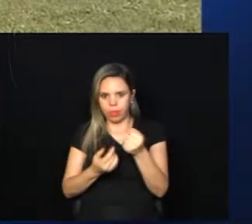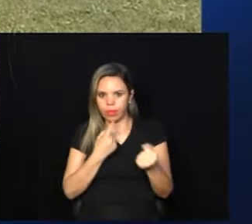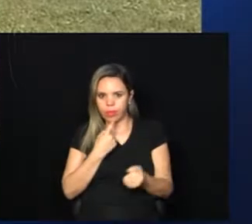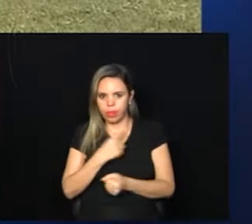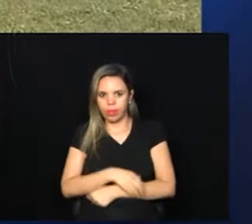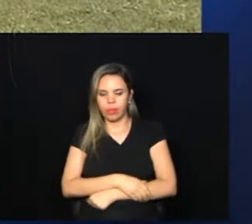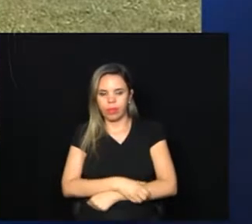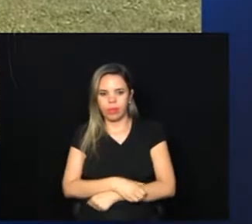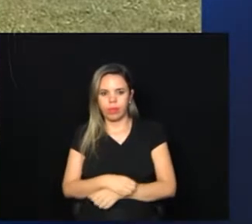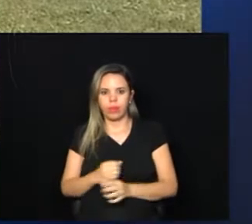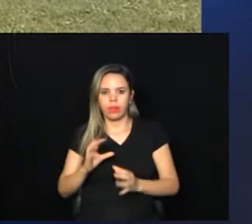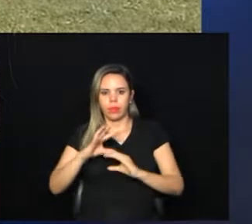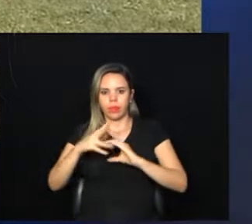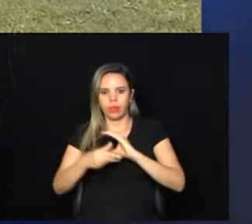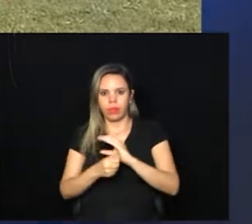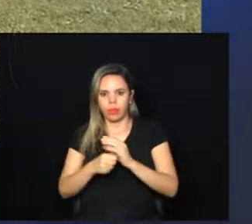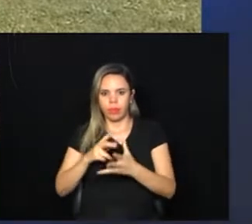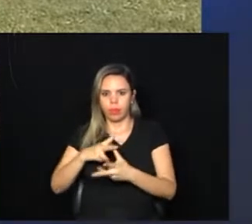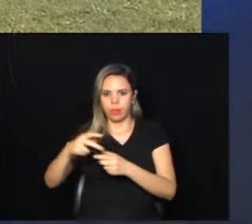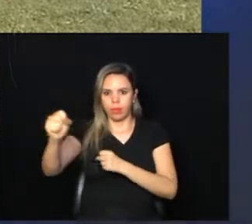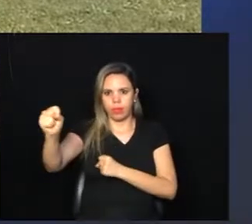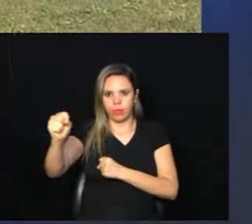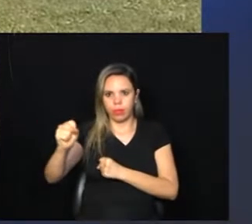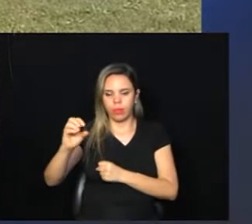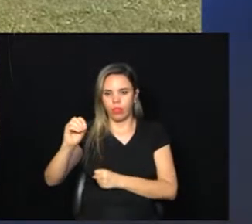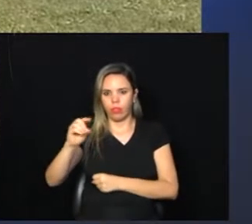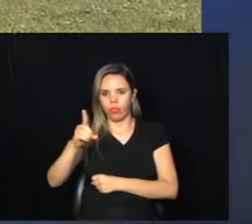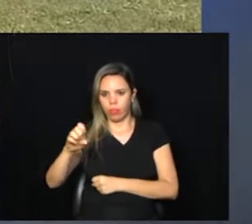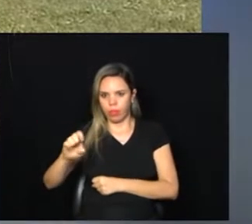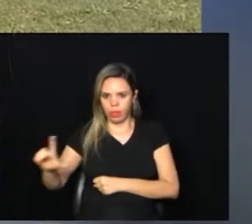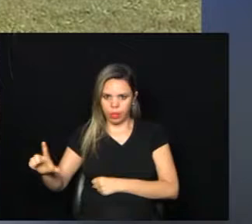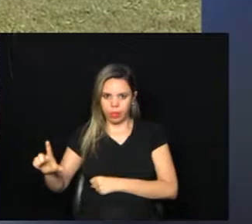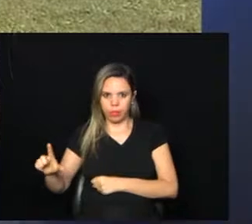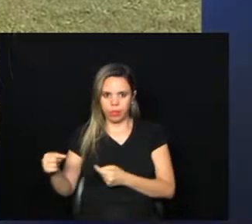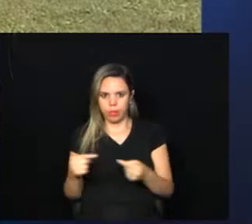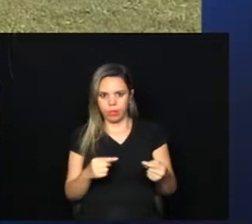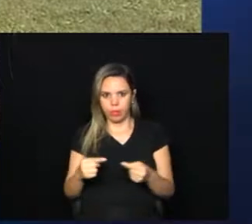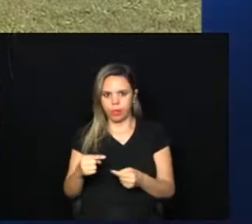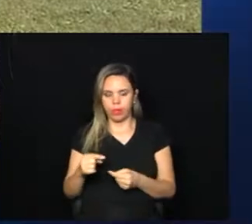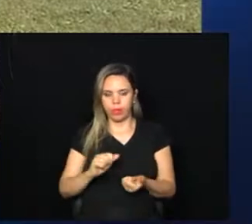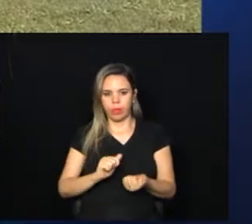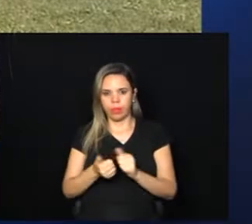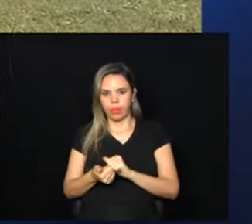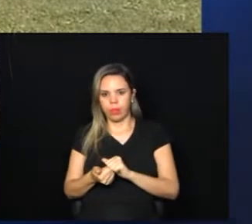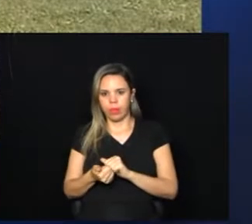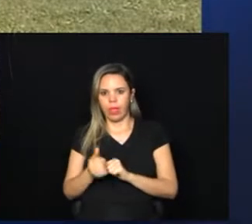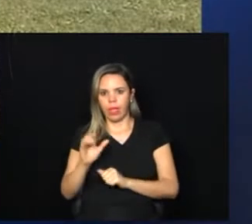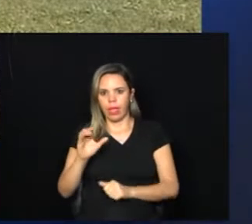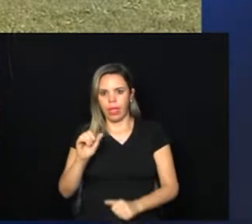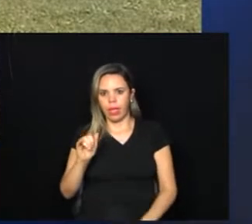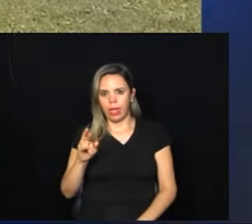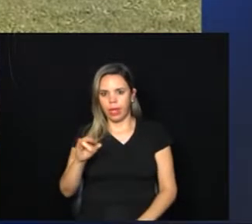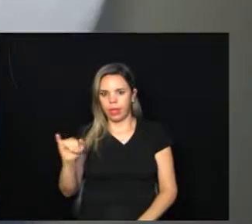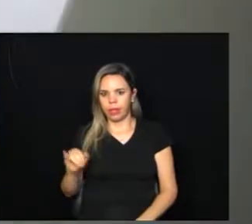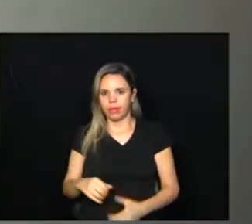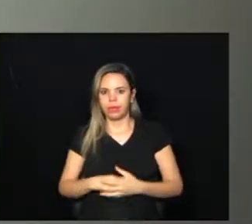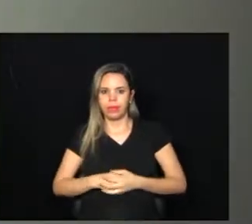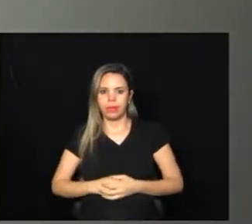Campinas, Copa dos Campeões, entre Osiel Futebol Clube e Esporte Clube Caraí.